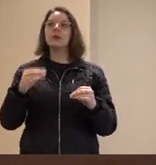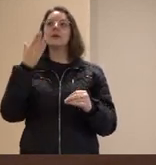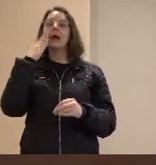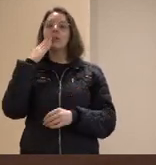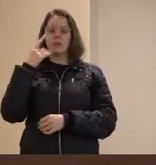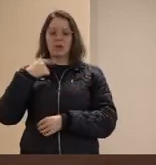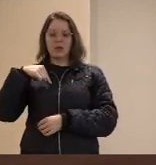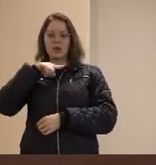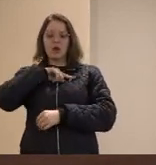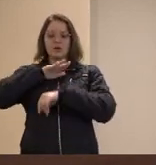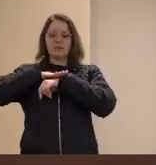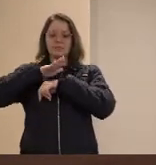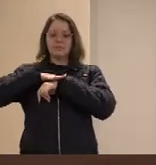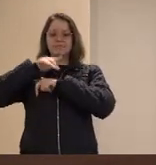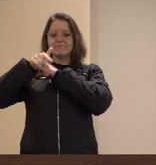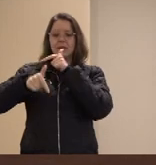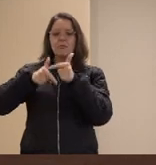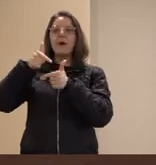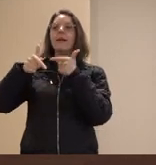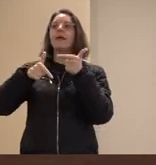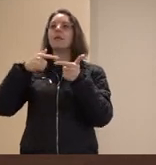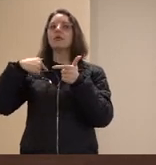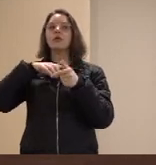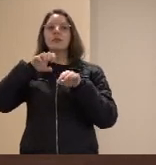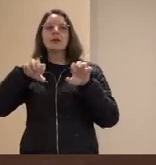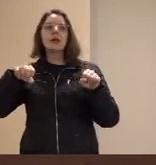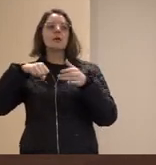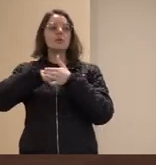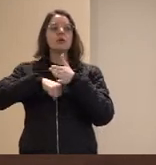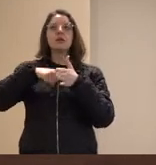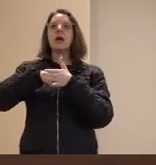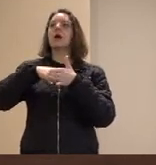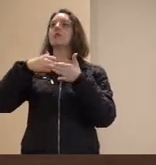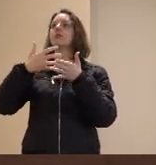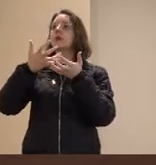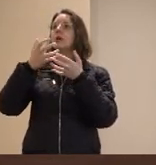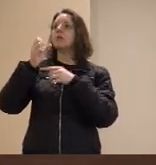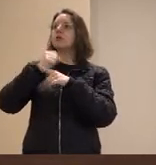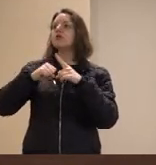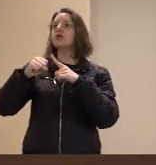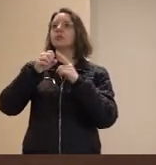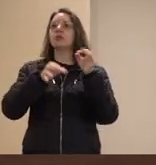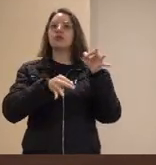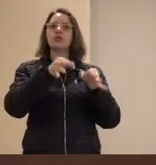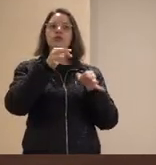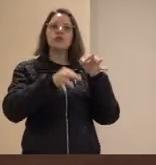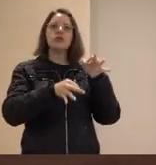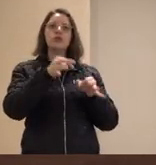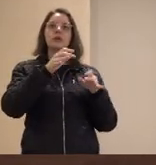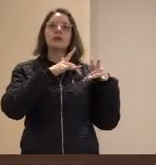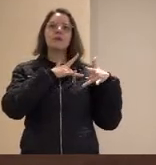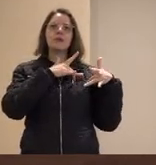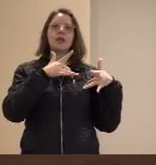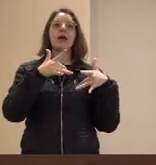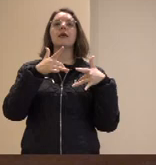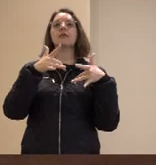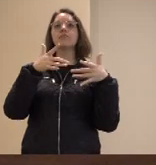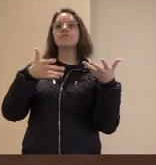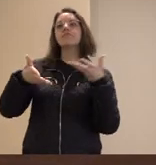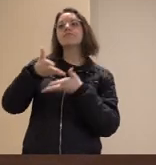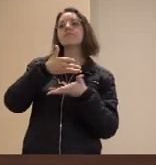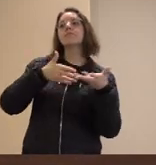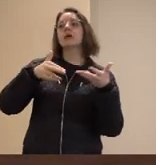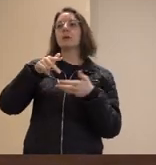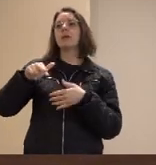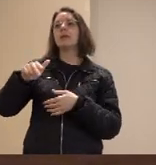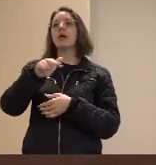que trabalhamos, que buscamos e que lutamos por uma sociedade mais justa, fraterna e solidária,